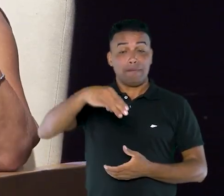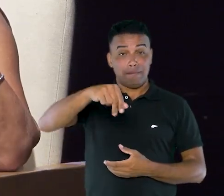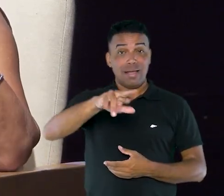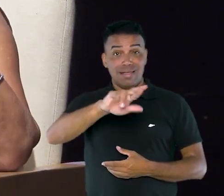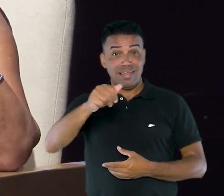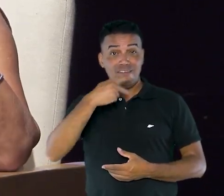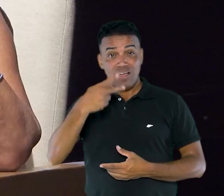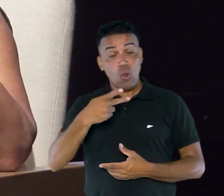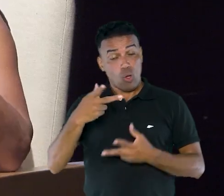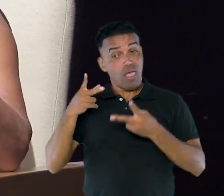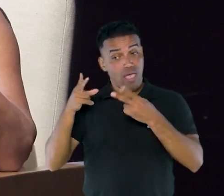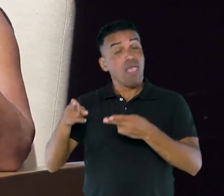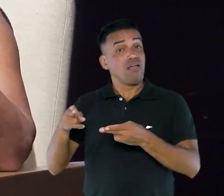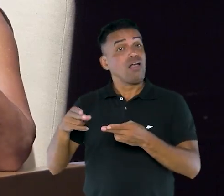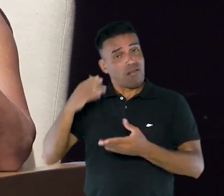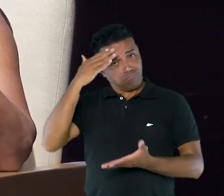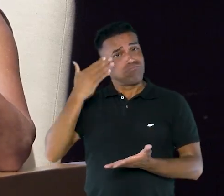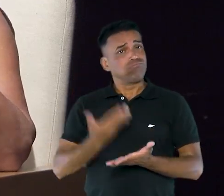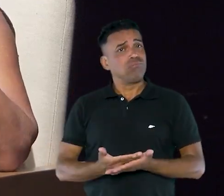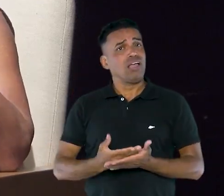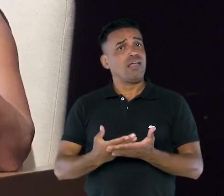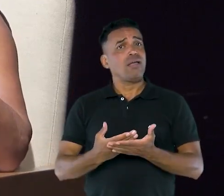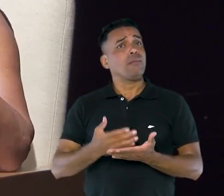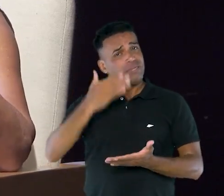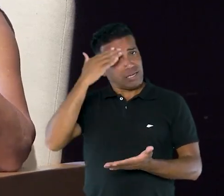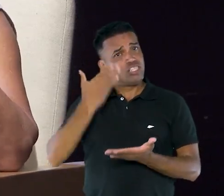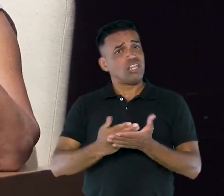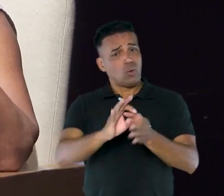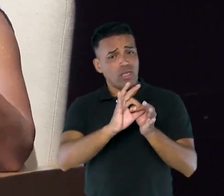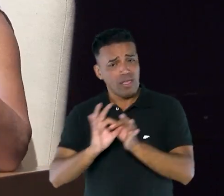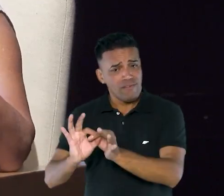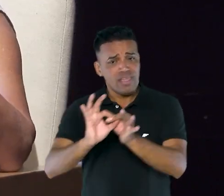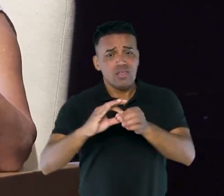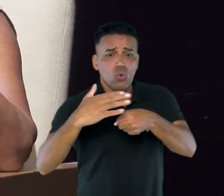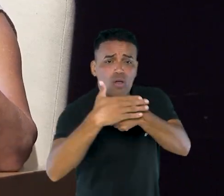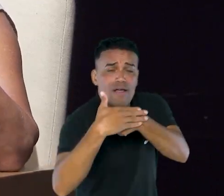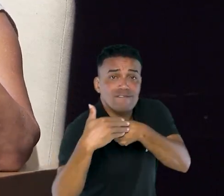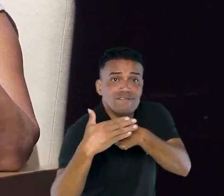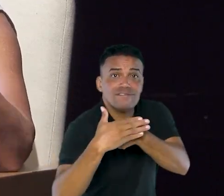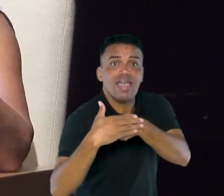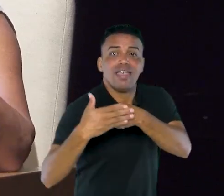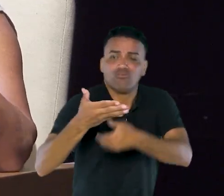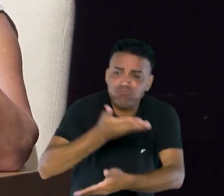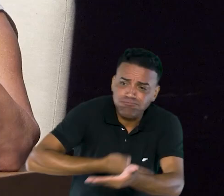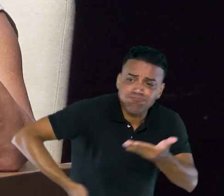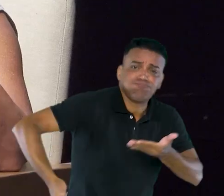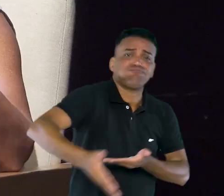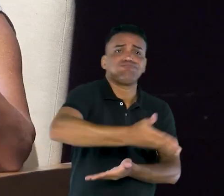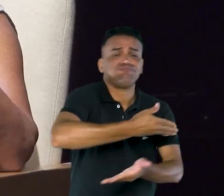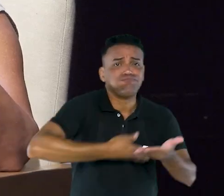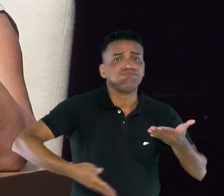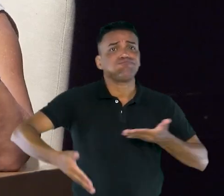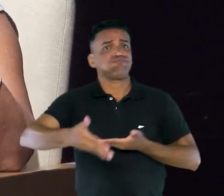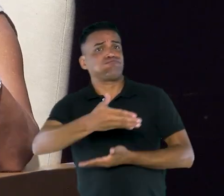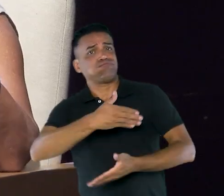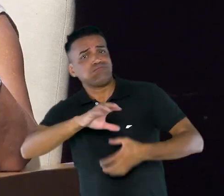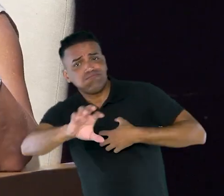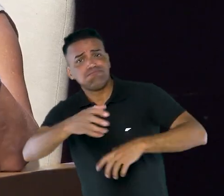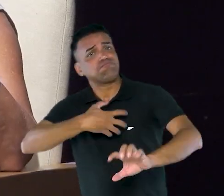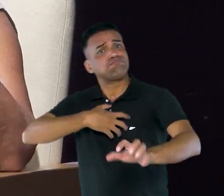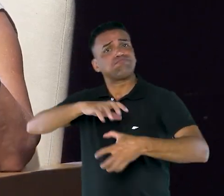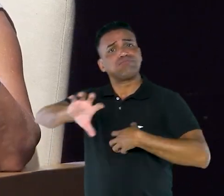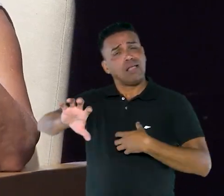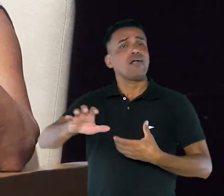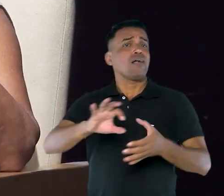apostar. É nisso que a gente tem que apostar. É no vínculo, é no afeto, é na fraternidade, na sororidade, na